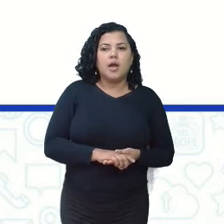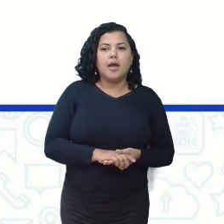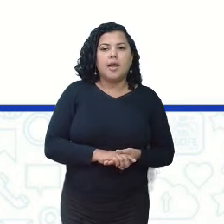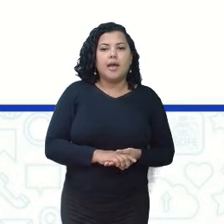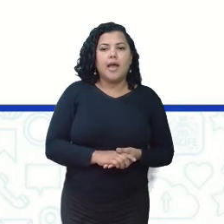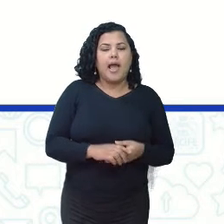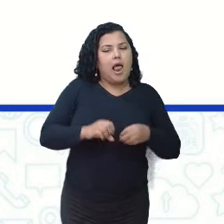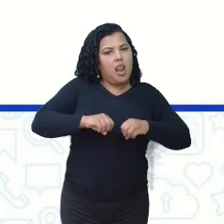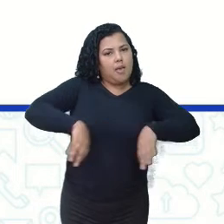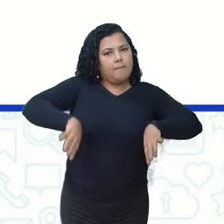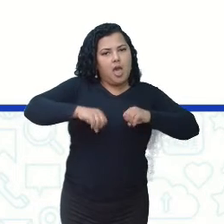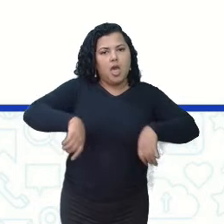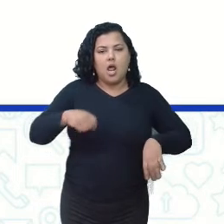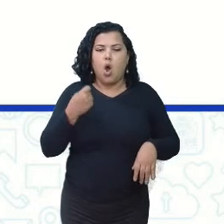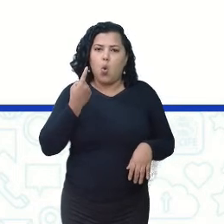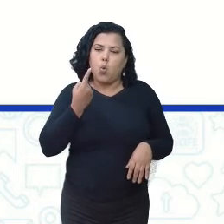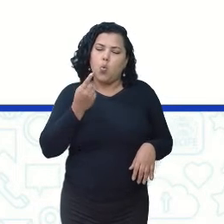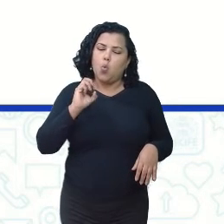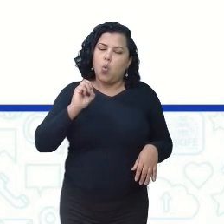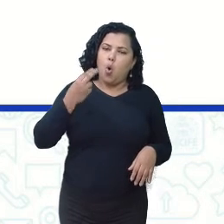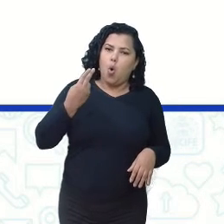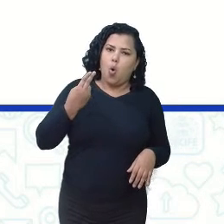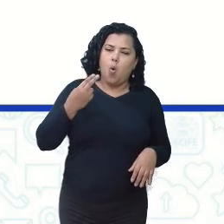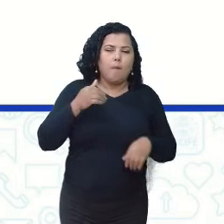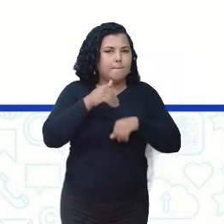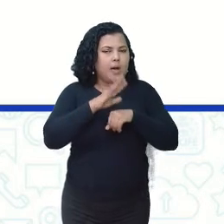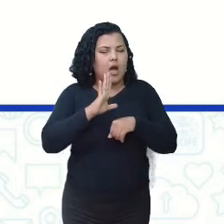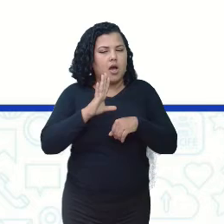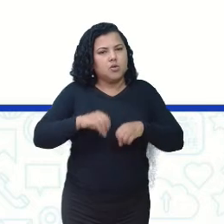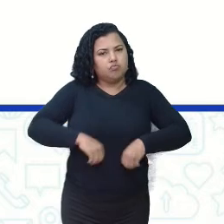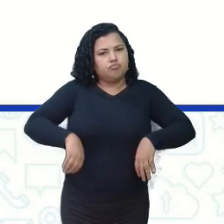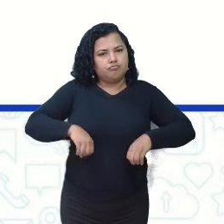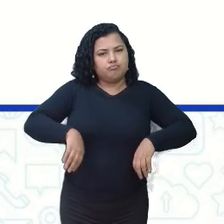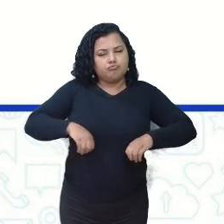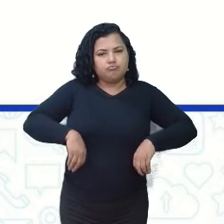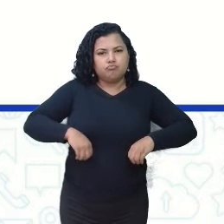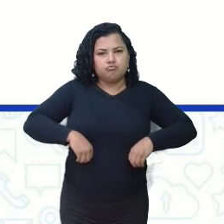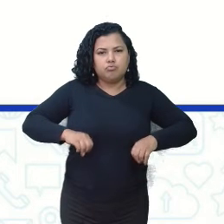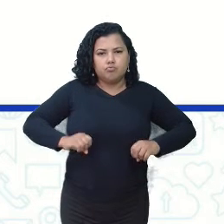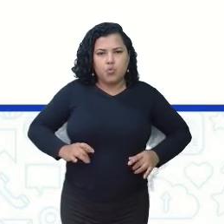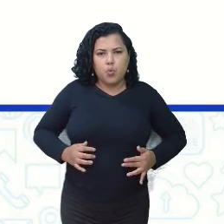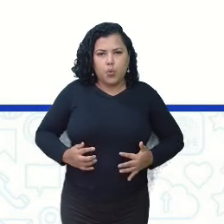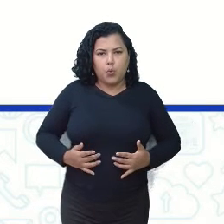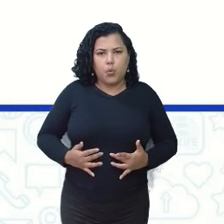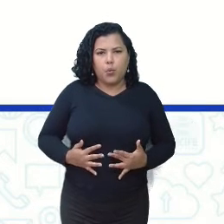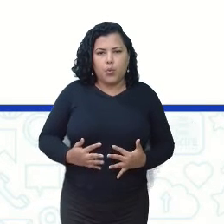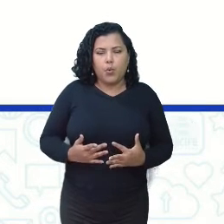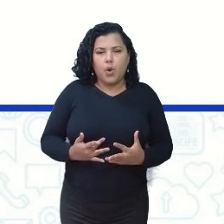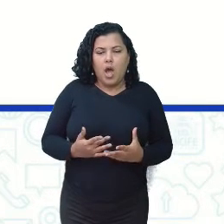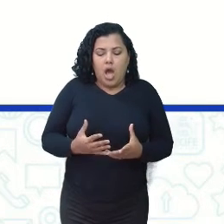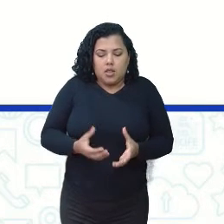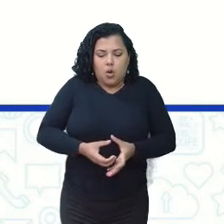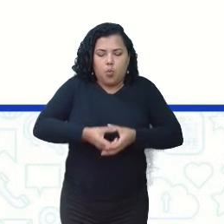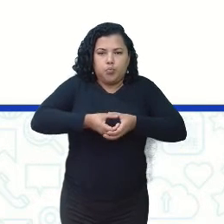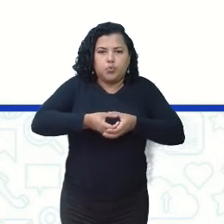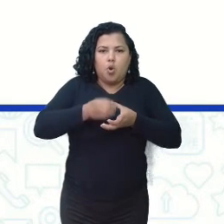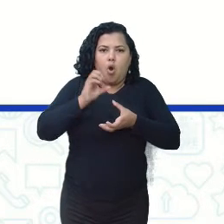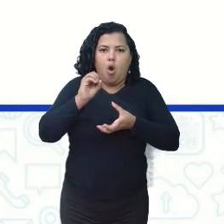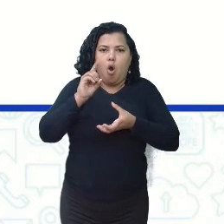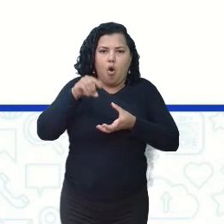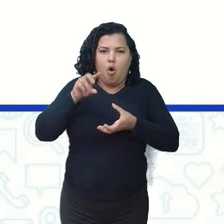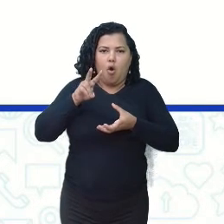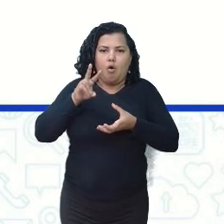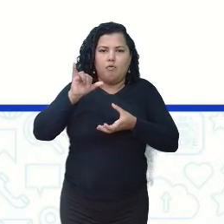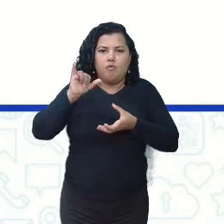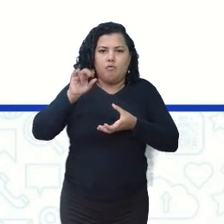que percorre as tubas uterinas. E caso ele seja fertilizado, se transforma em óvulo e dá origem